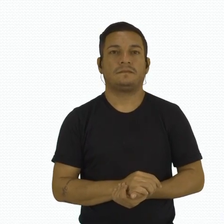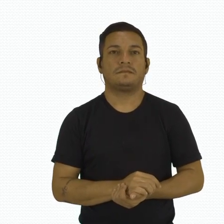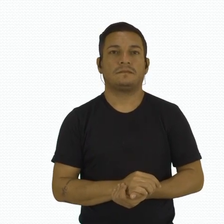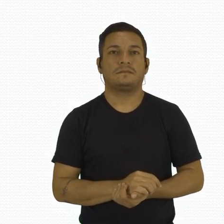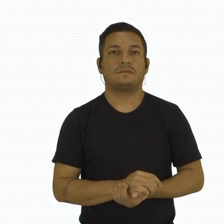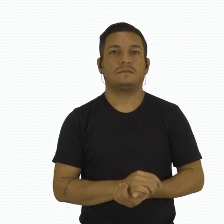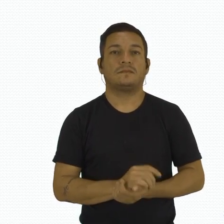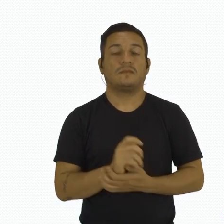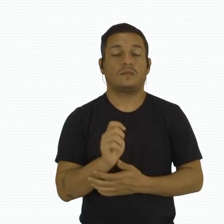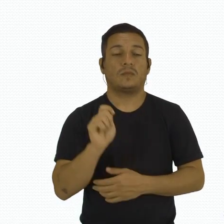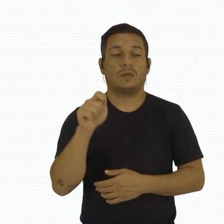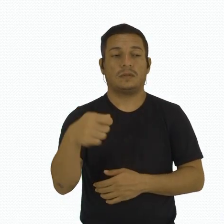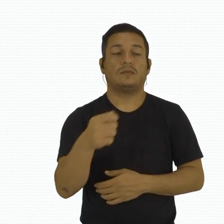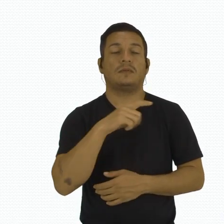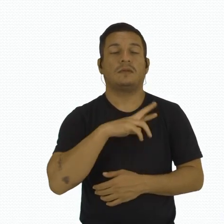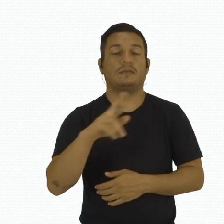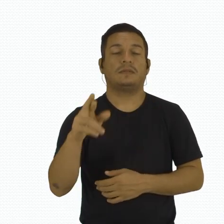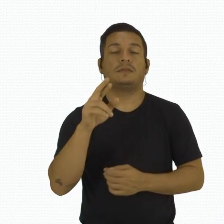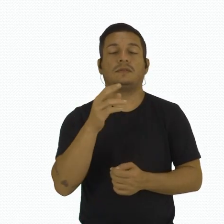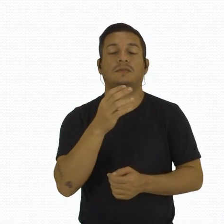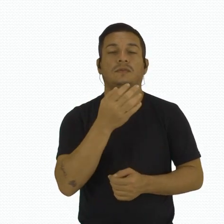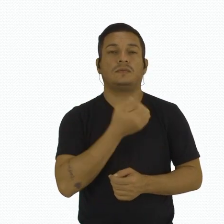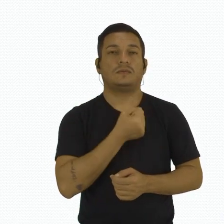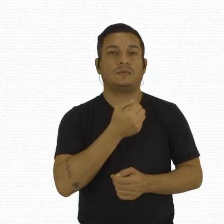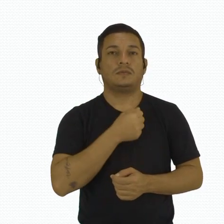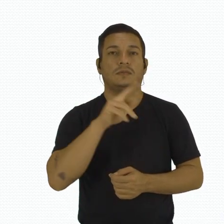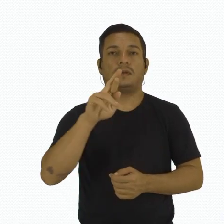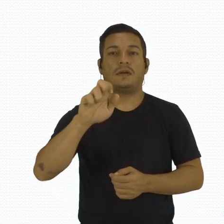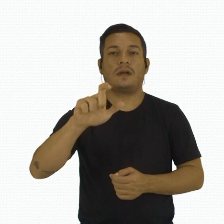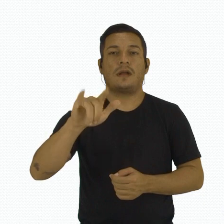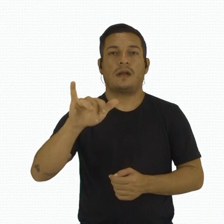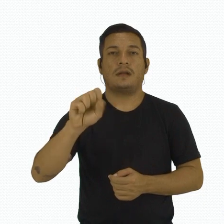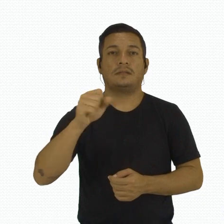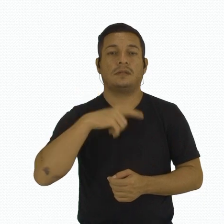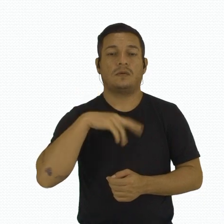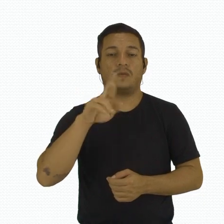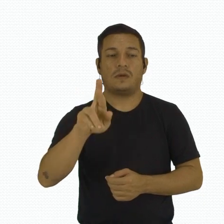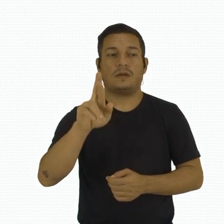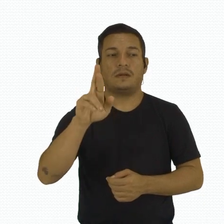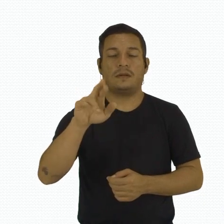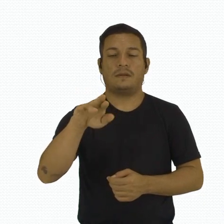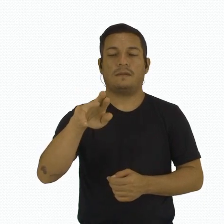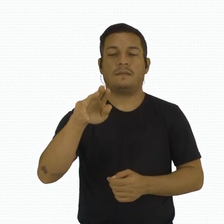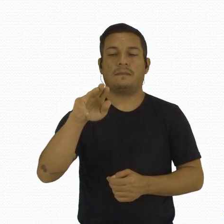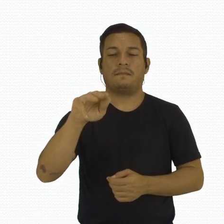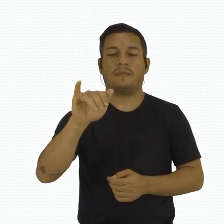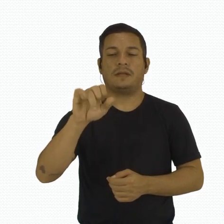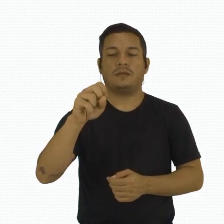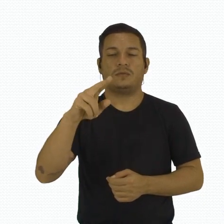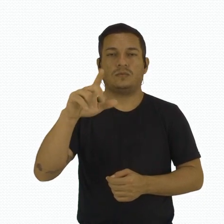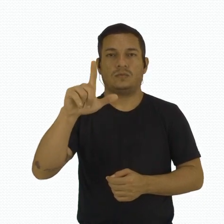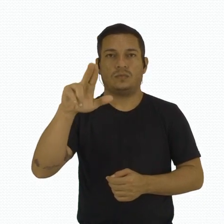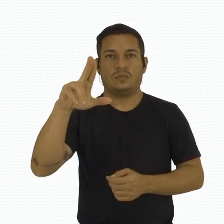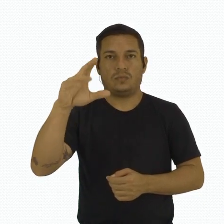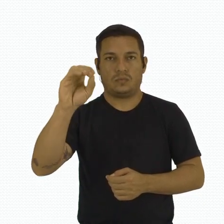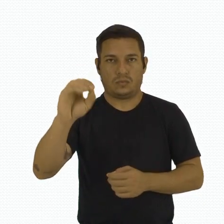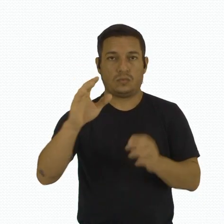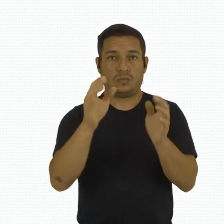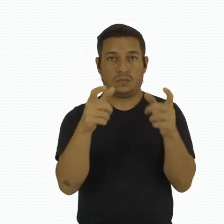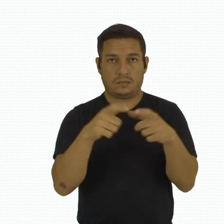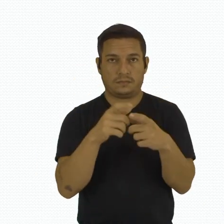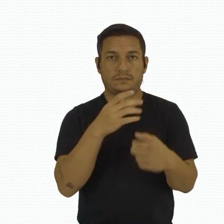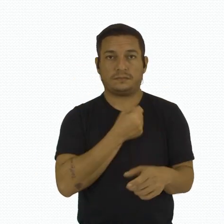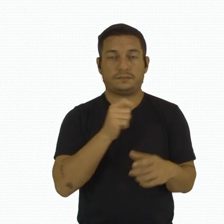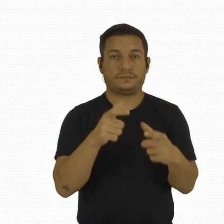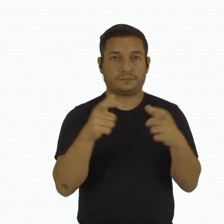o símbolo que representa o conjunto dos números reais vai ser um R maiúsculo, né, acompanhado desse traço aí antes do R. A gente vai acabar lendo